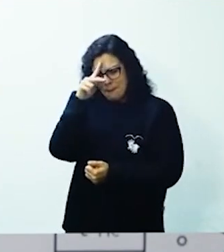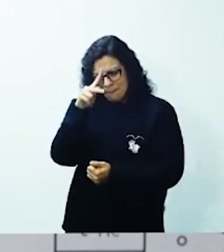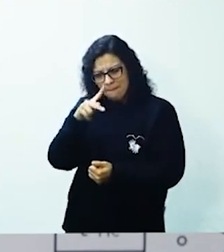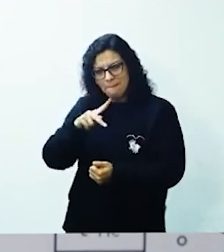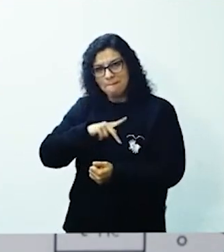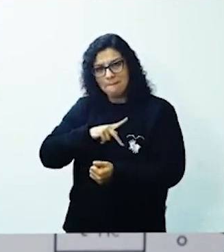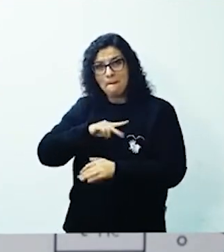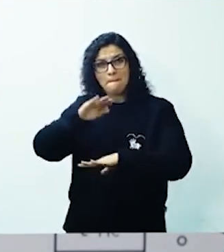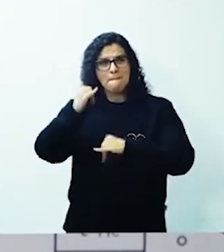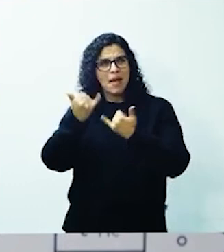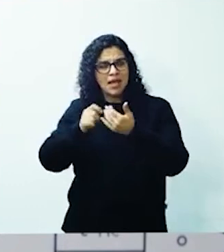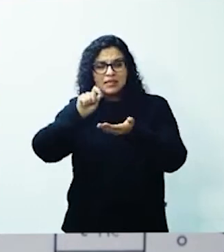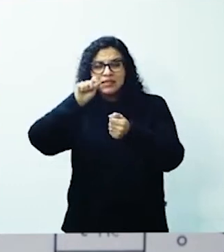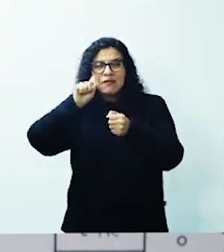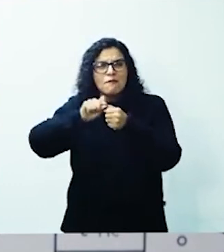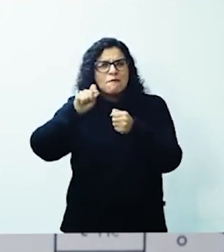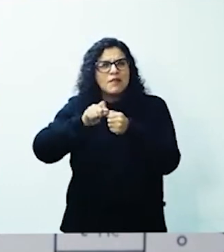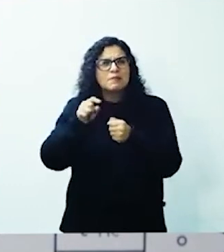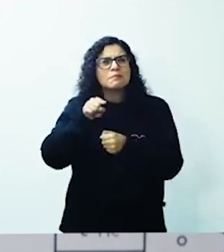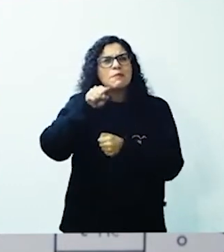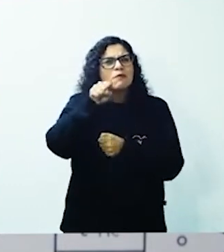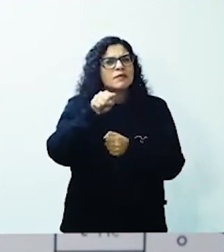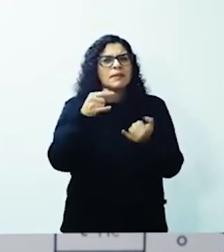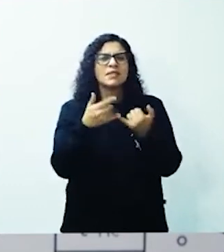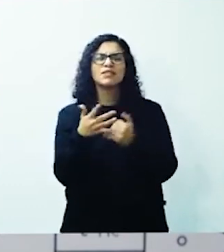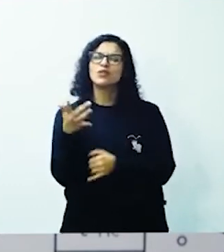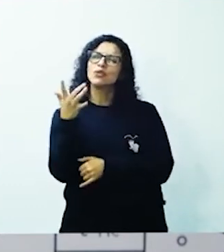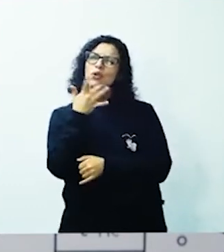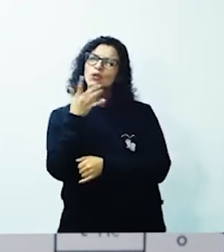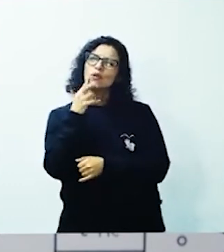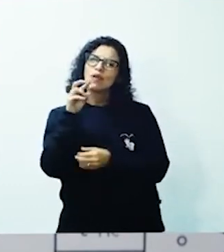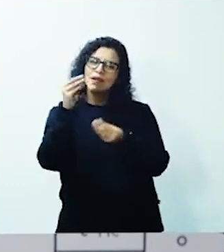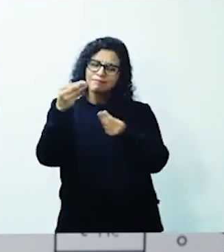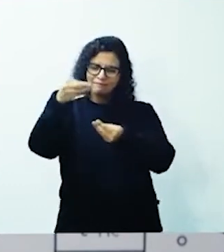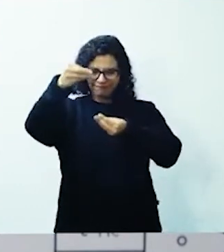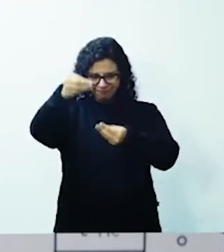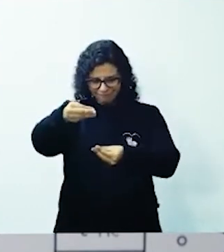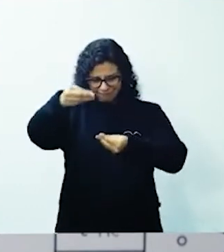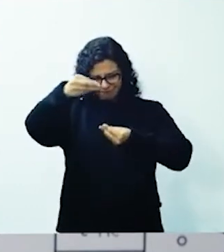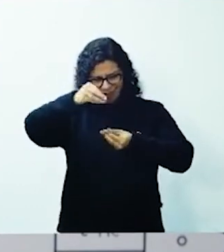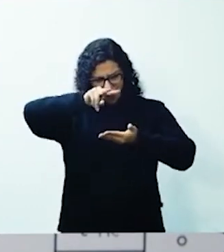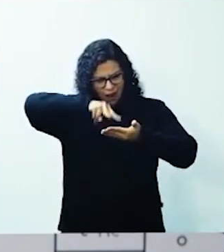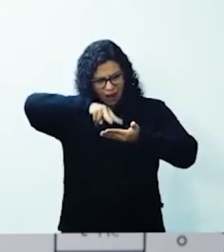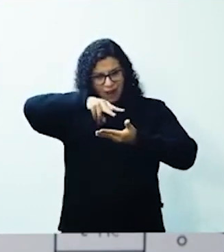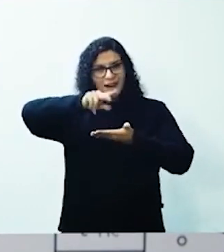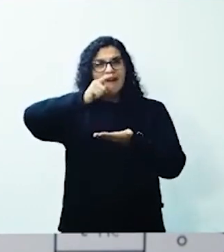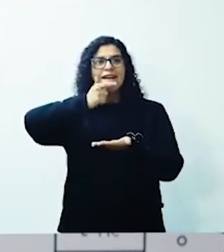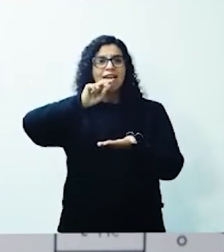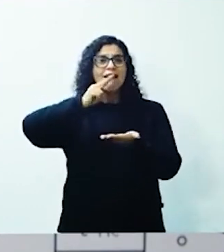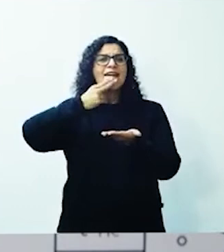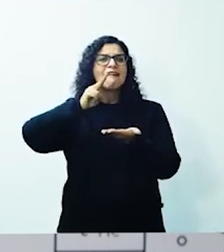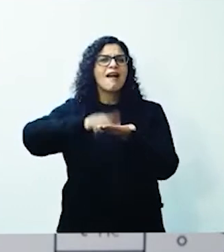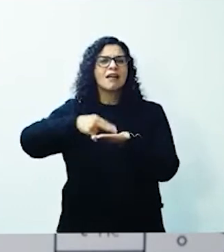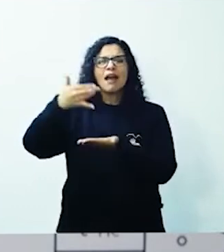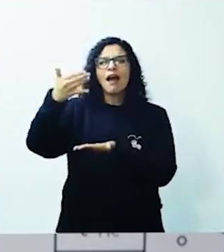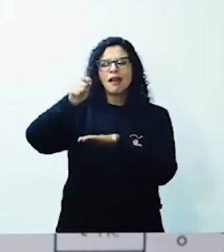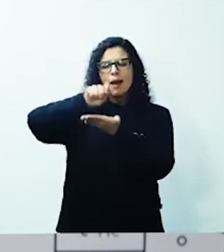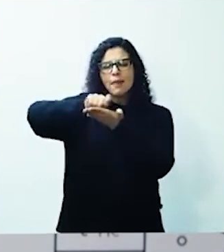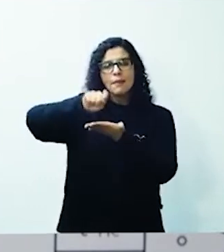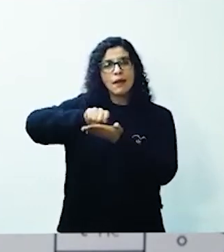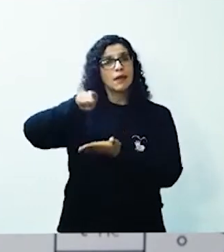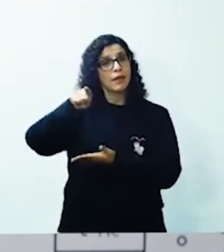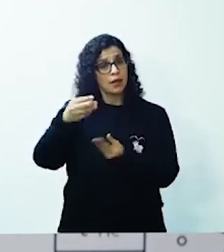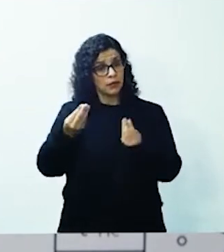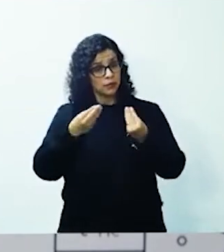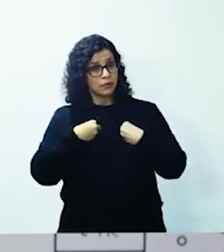foi feito para você. É muito gostoso você receber uma carta que foi escrita à mão. E ele nos